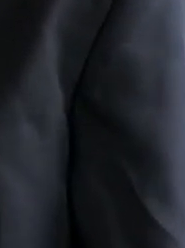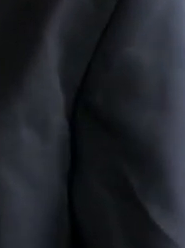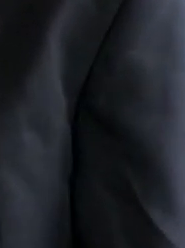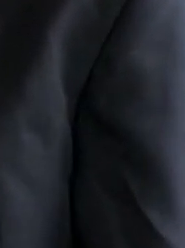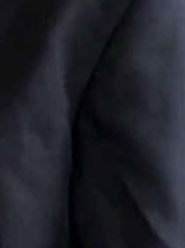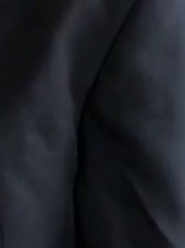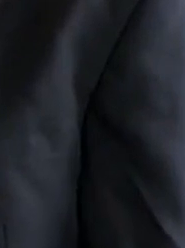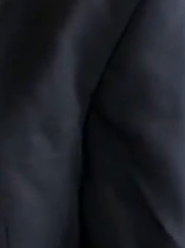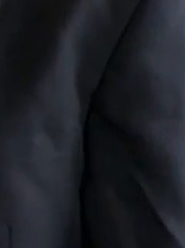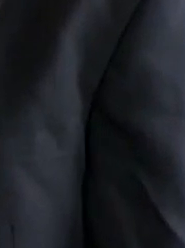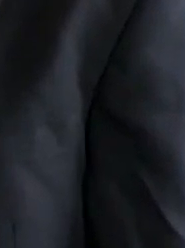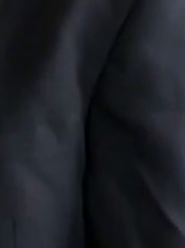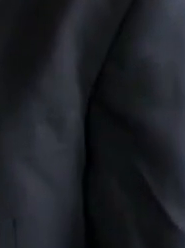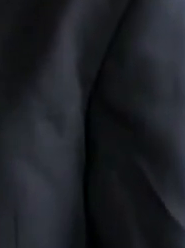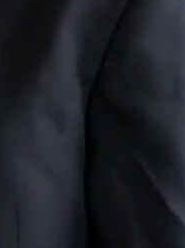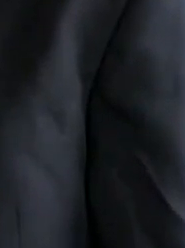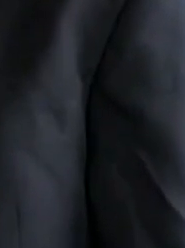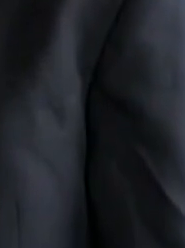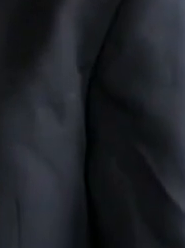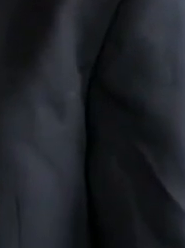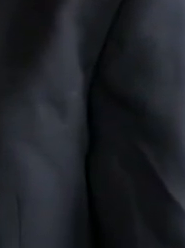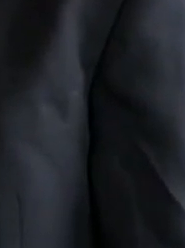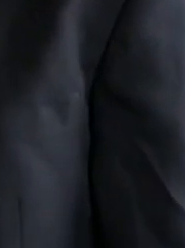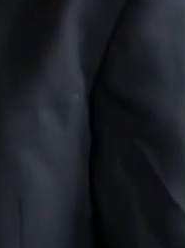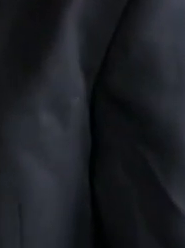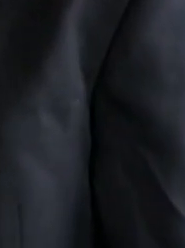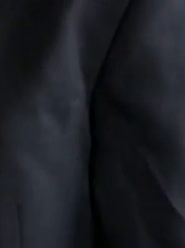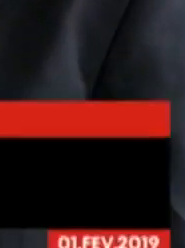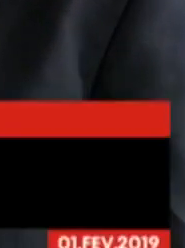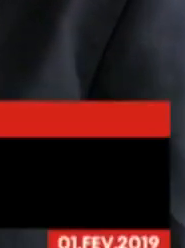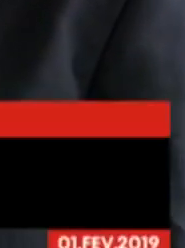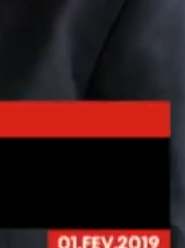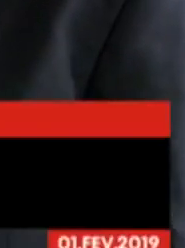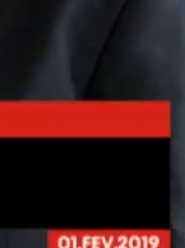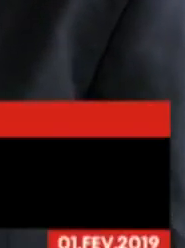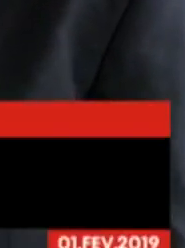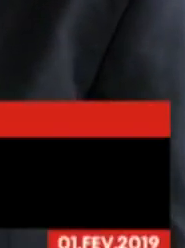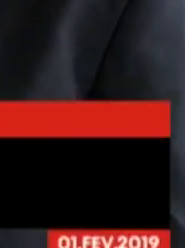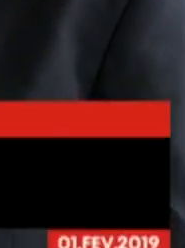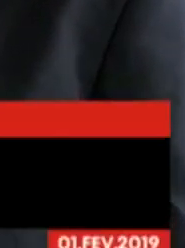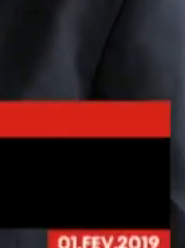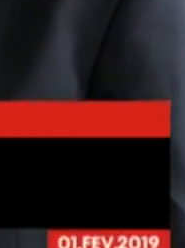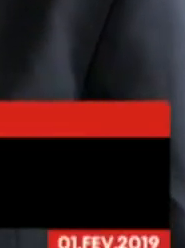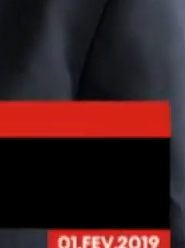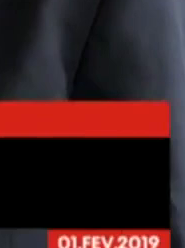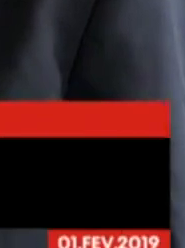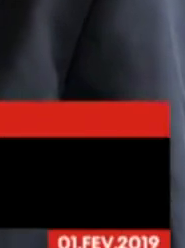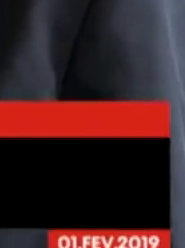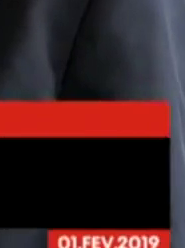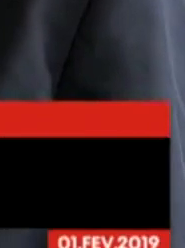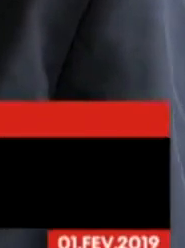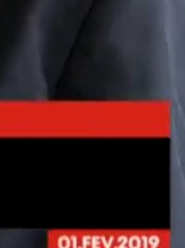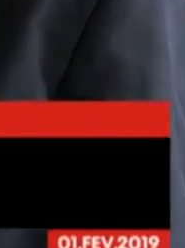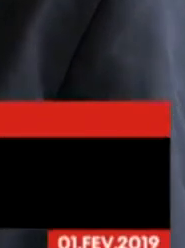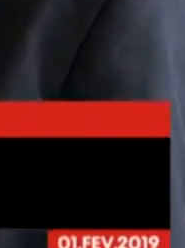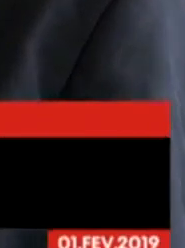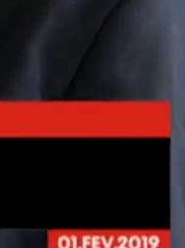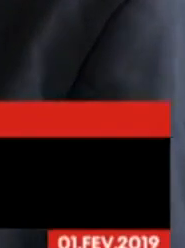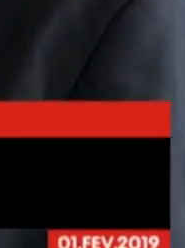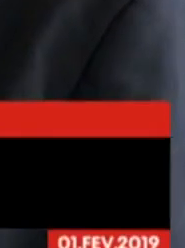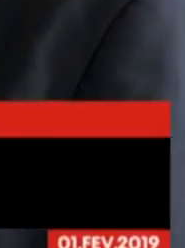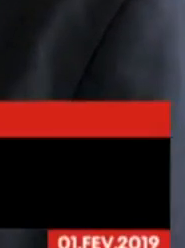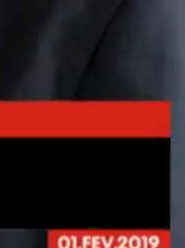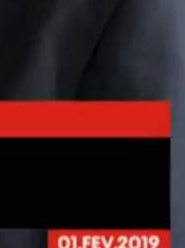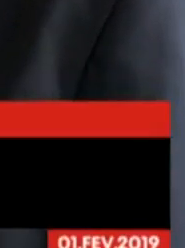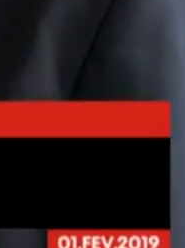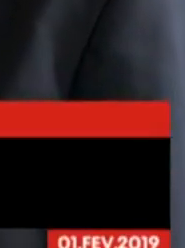de recursos de governo federal, de governo de estado, e a Câmara de Varzelândia tem trabalhado muito juntamente